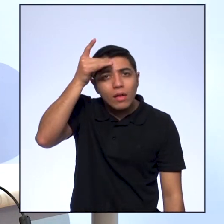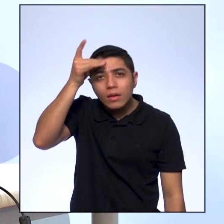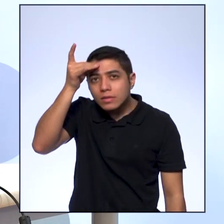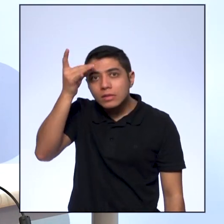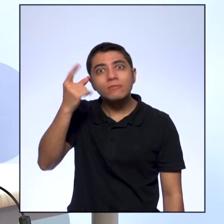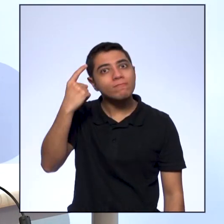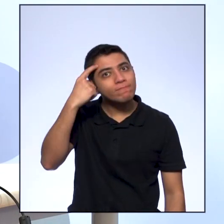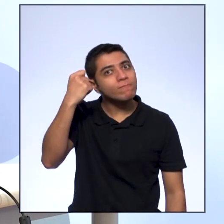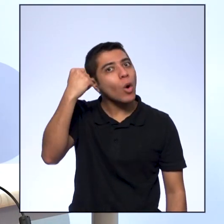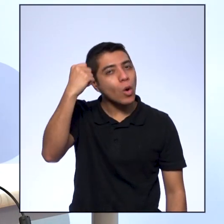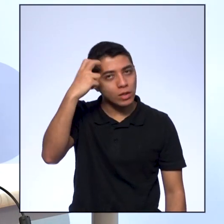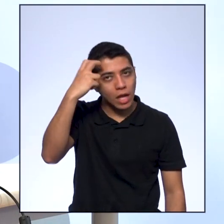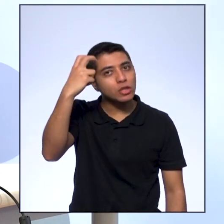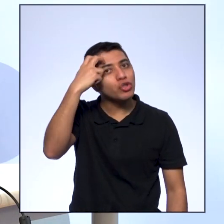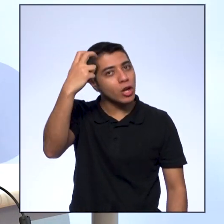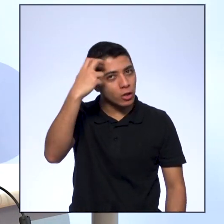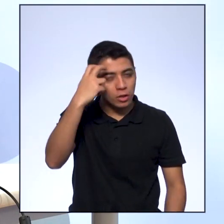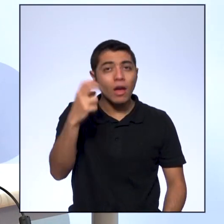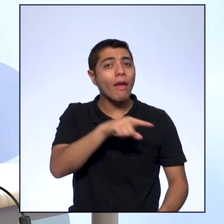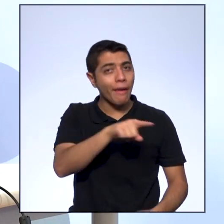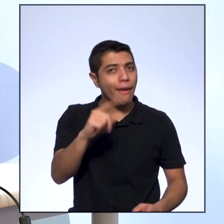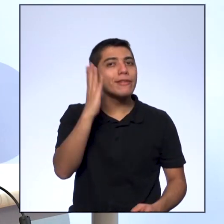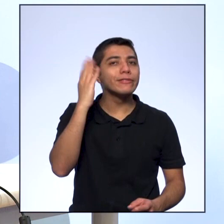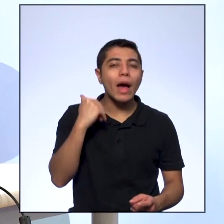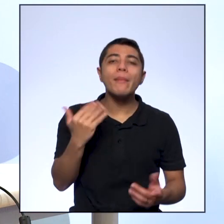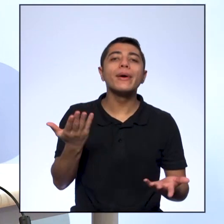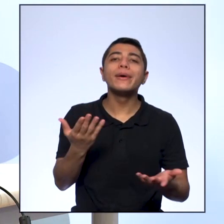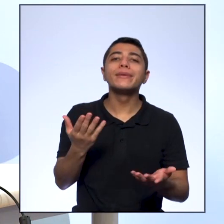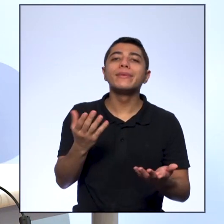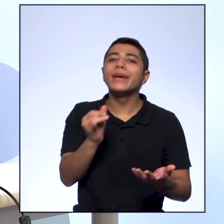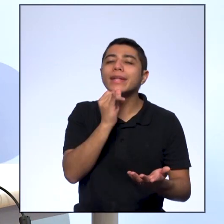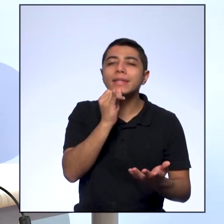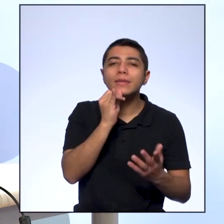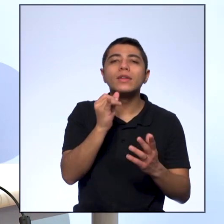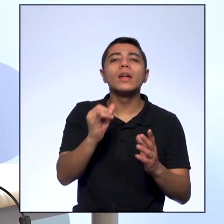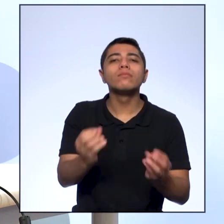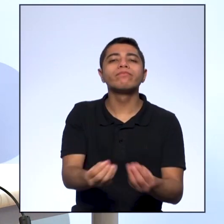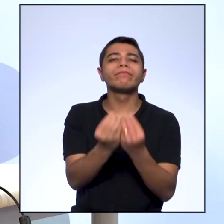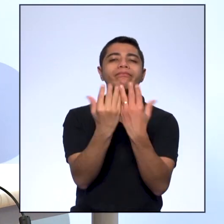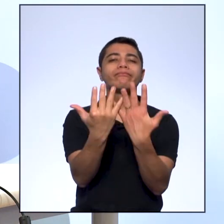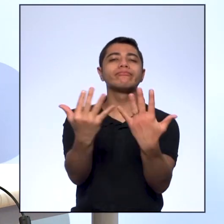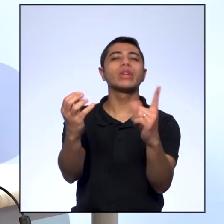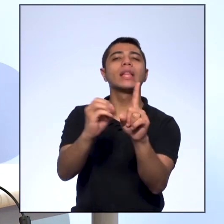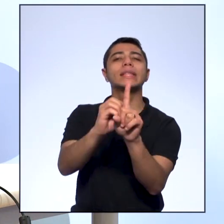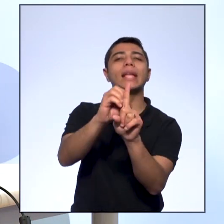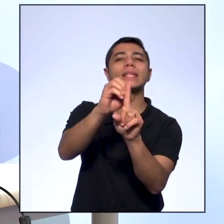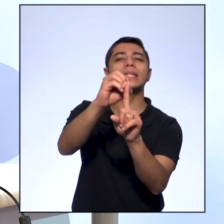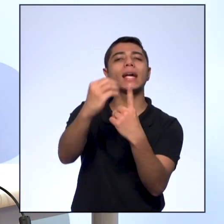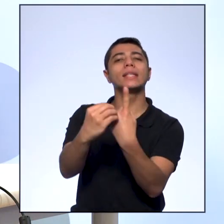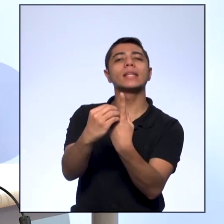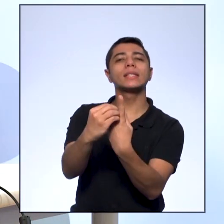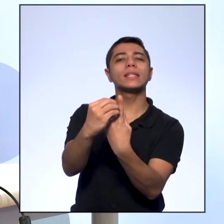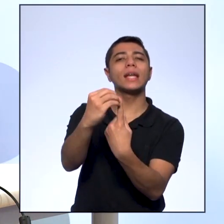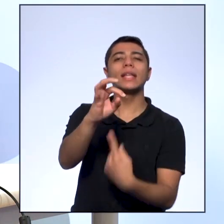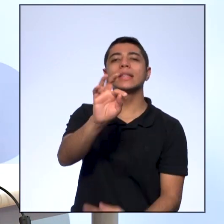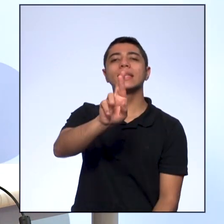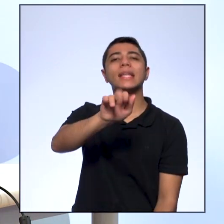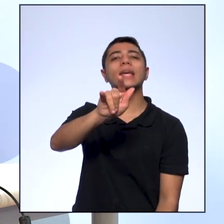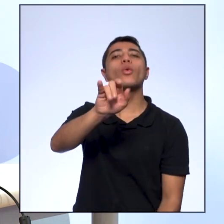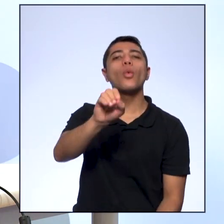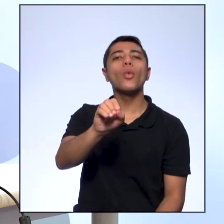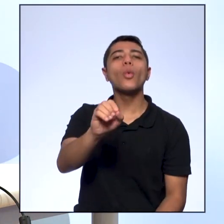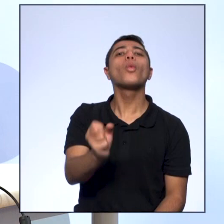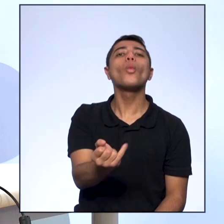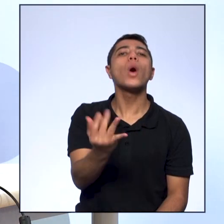enfim, eles iam organizando o recolhimento de impostos, né? Até porque boa parte desses impostos também ficavam